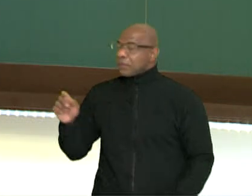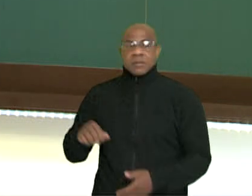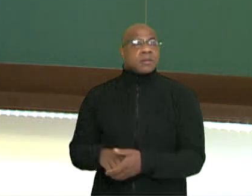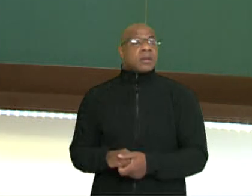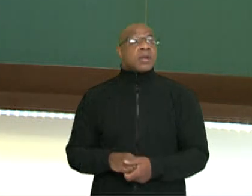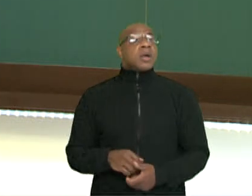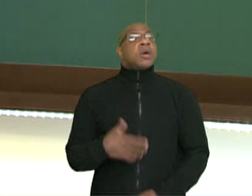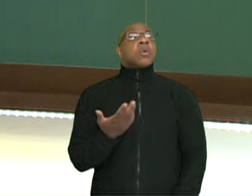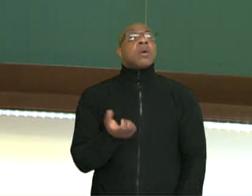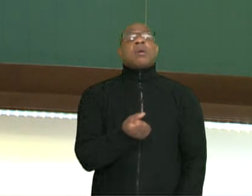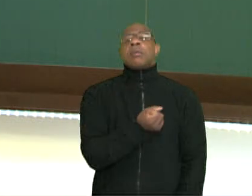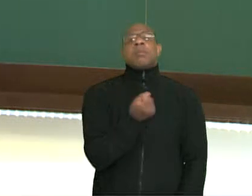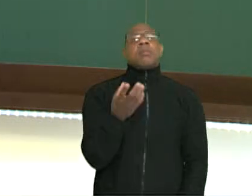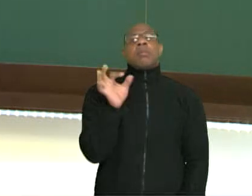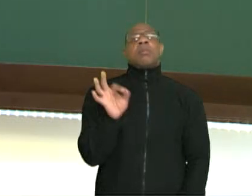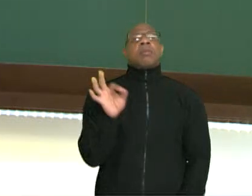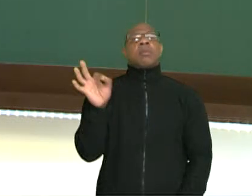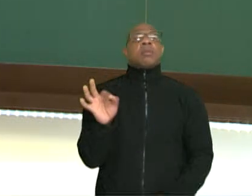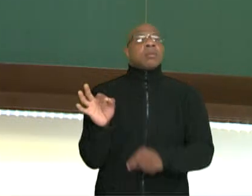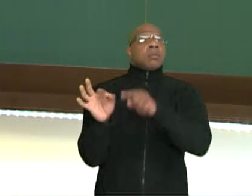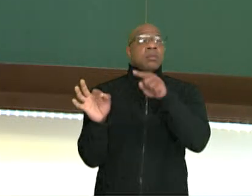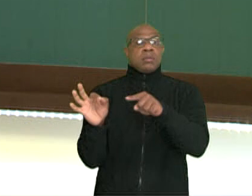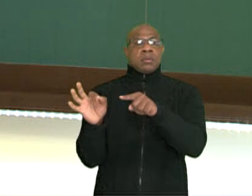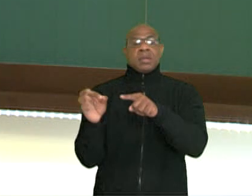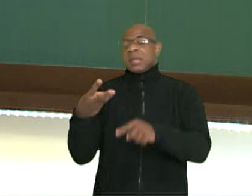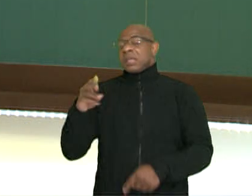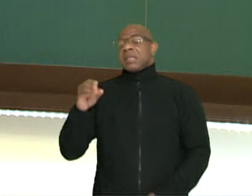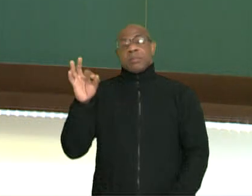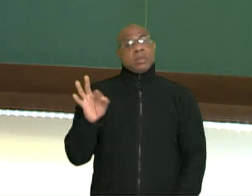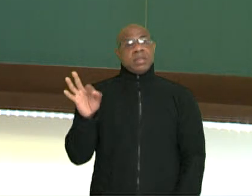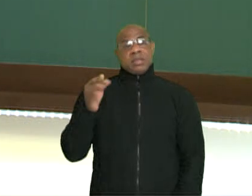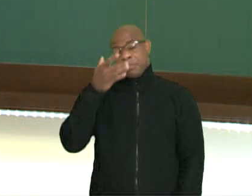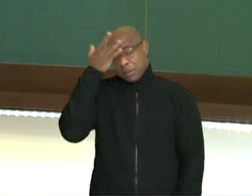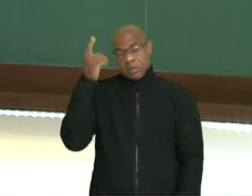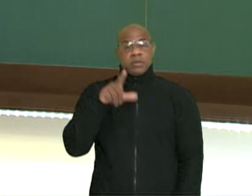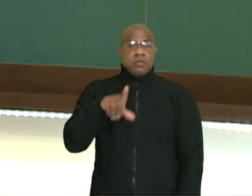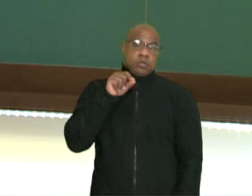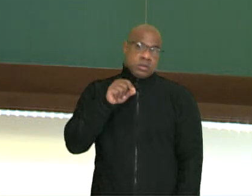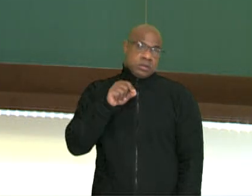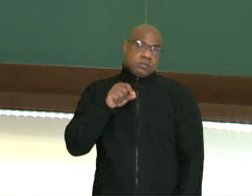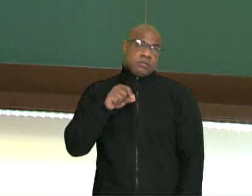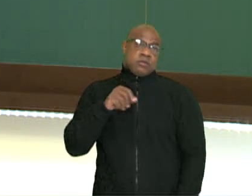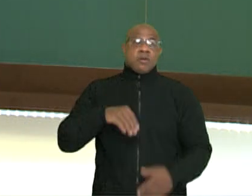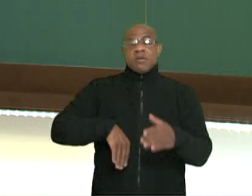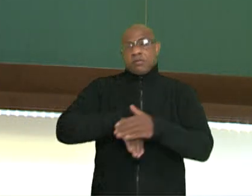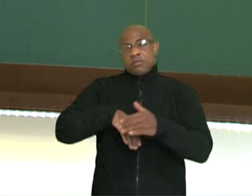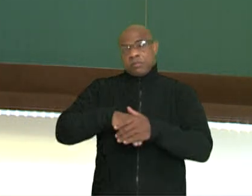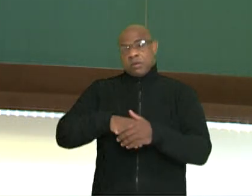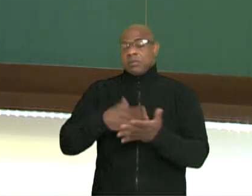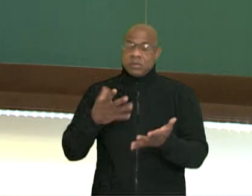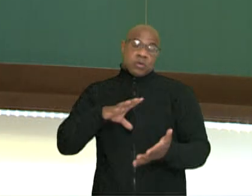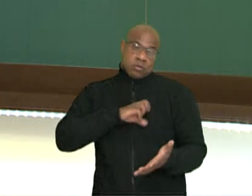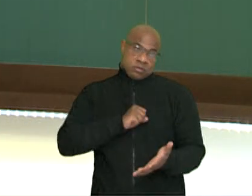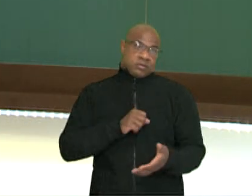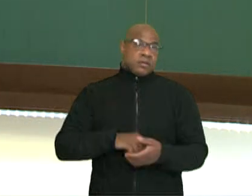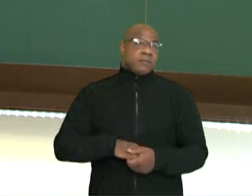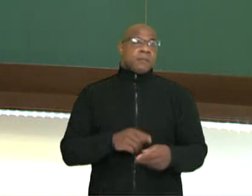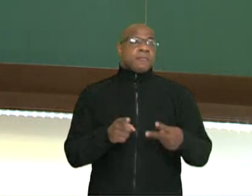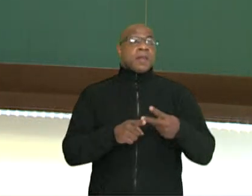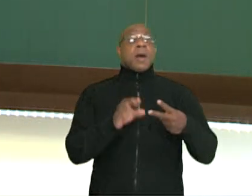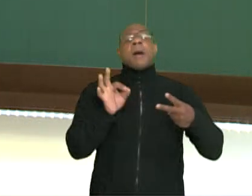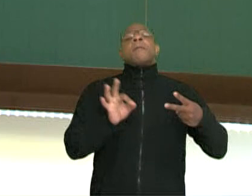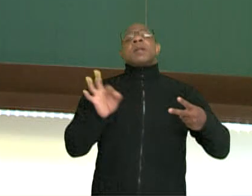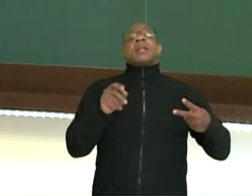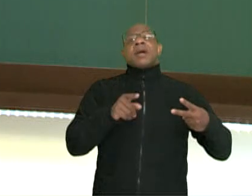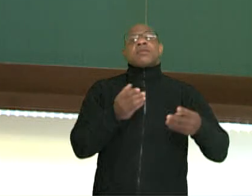foi a porcentagem que preferiram futebol? 30%. Você já tem noção do quanto é, né? Qual é a porcentagem